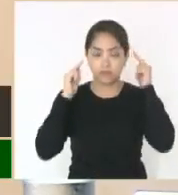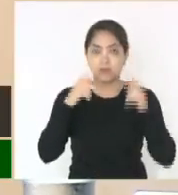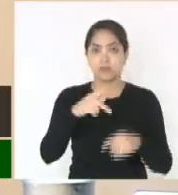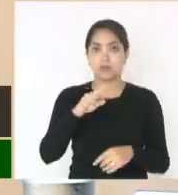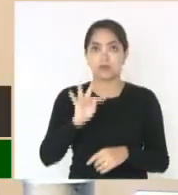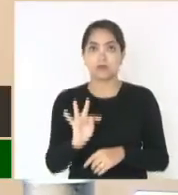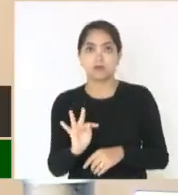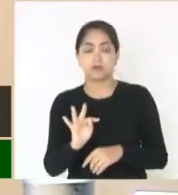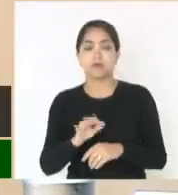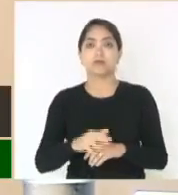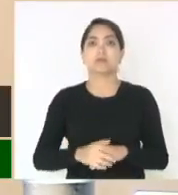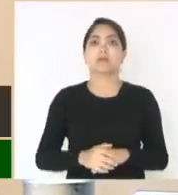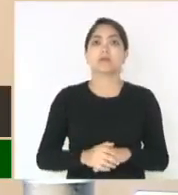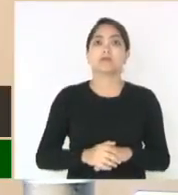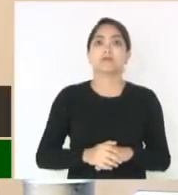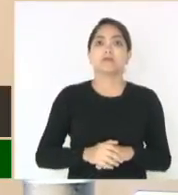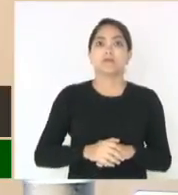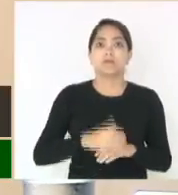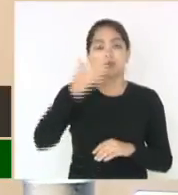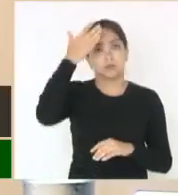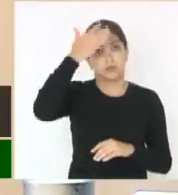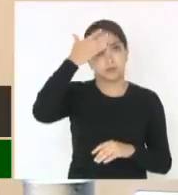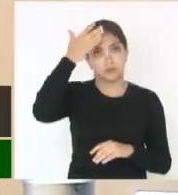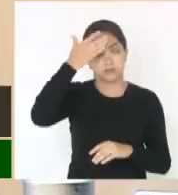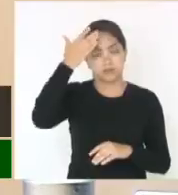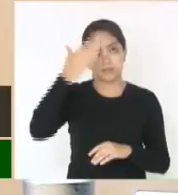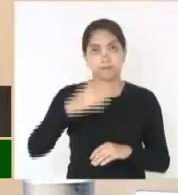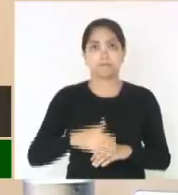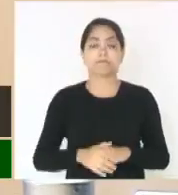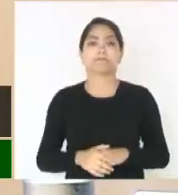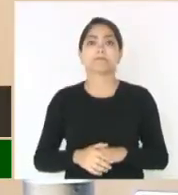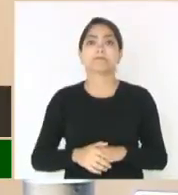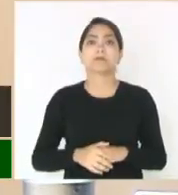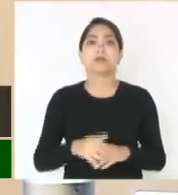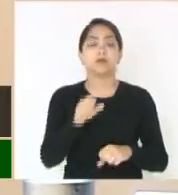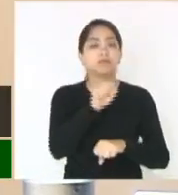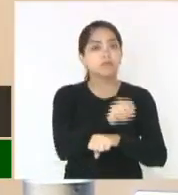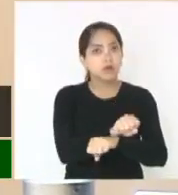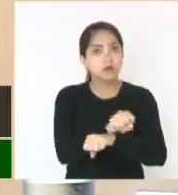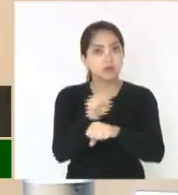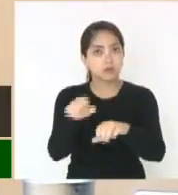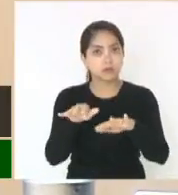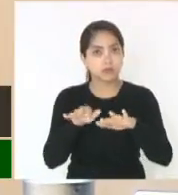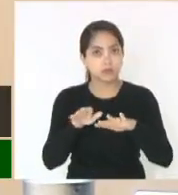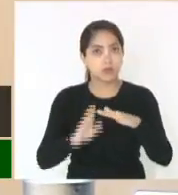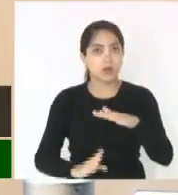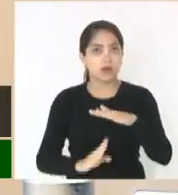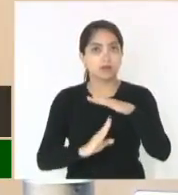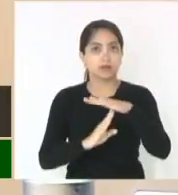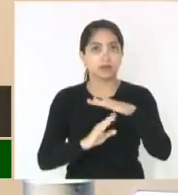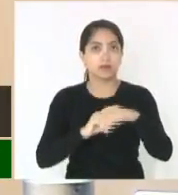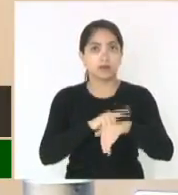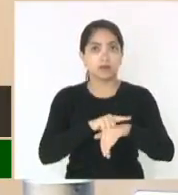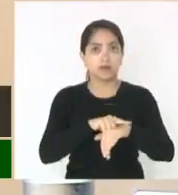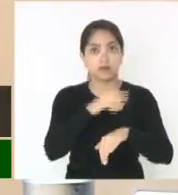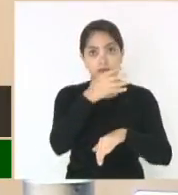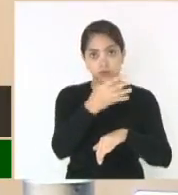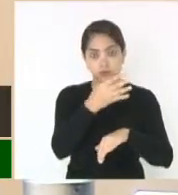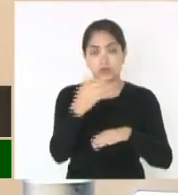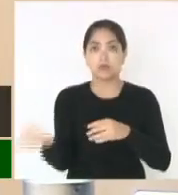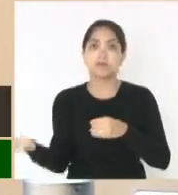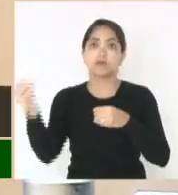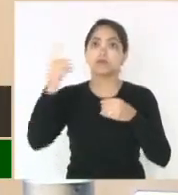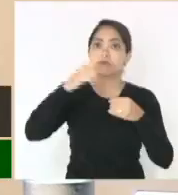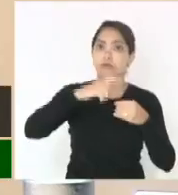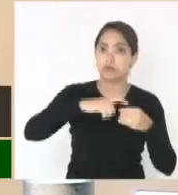Antônio Aguiar, PSD, ato contínuo. O senhor presidente suspendeu a sessão até às 19 horas. Reaberta a sessão, o